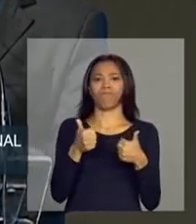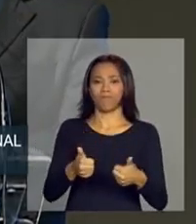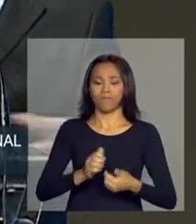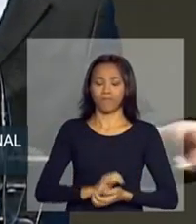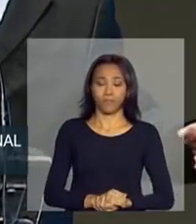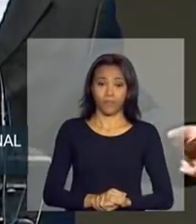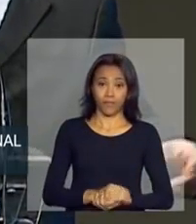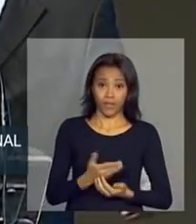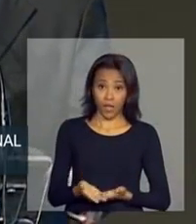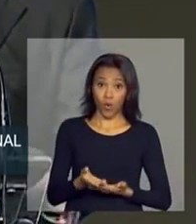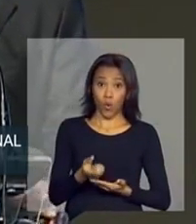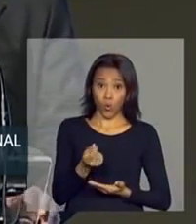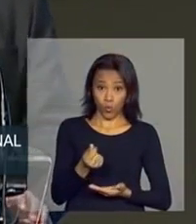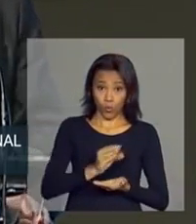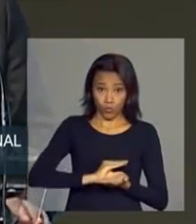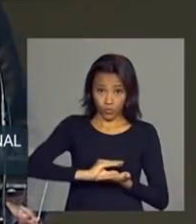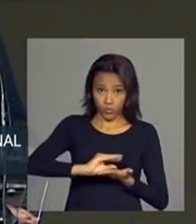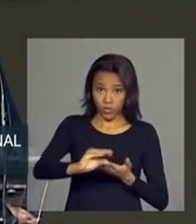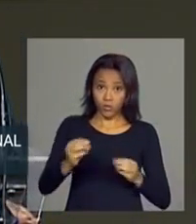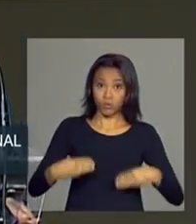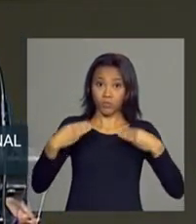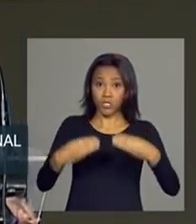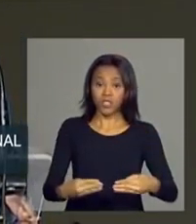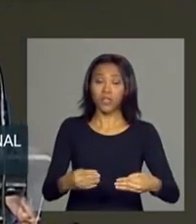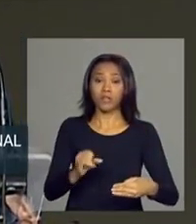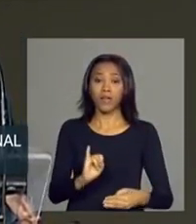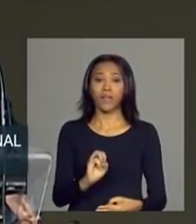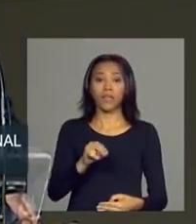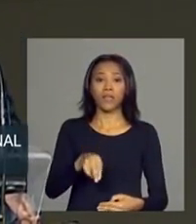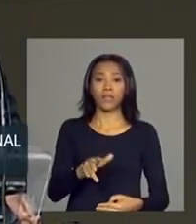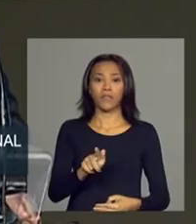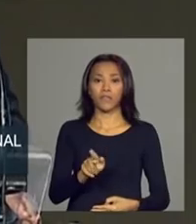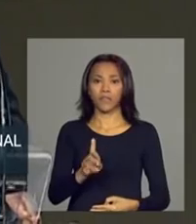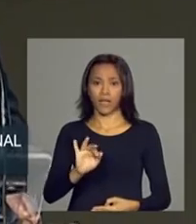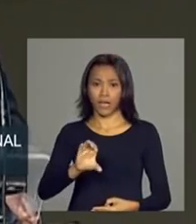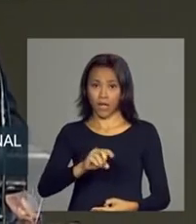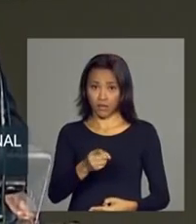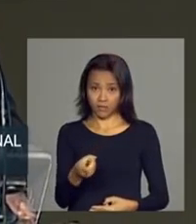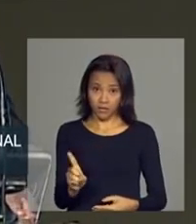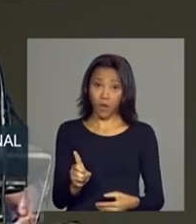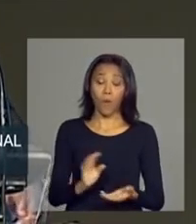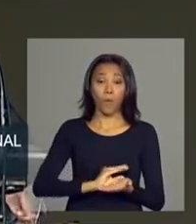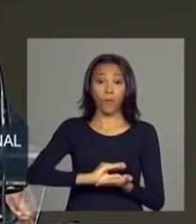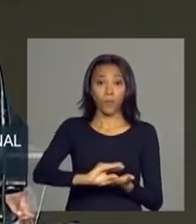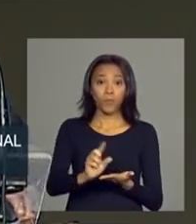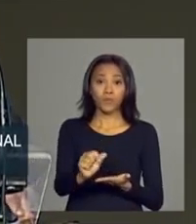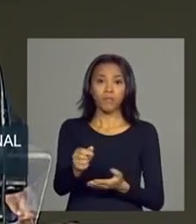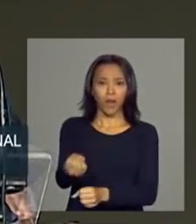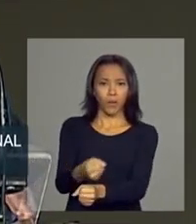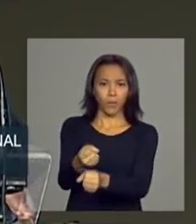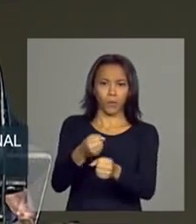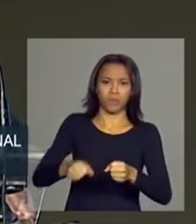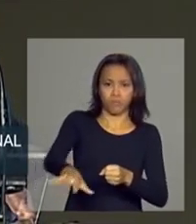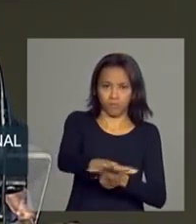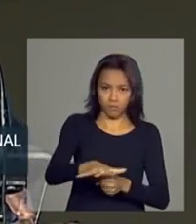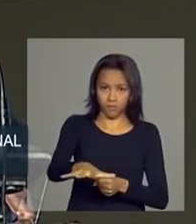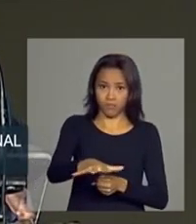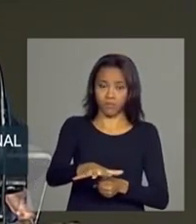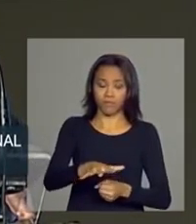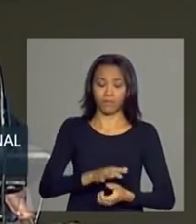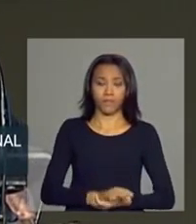enorme, que nós temos que tirar vantagem dessa diversidade para que a gente possa impulsionar os nossos sonhos